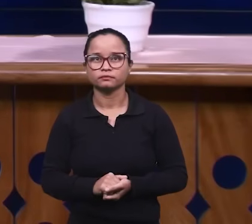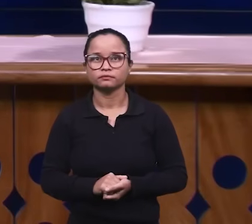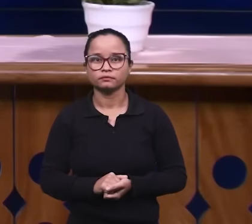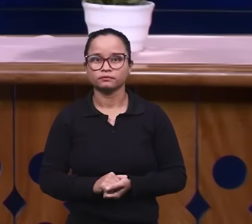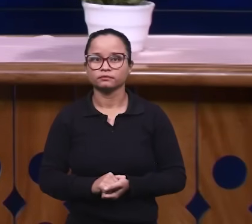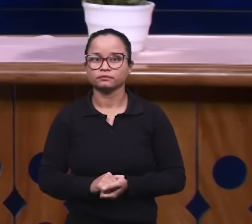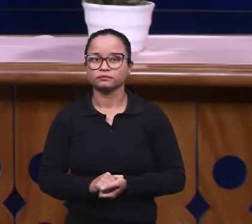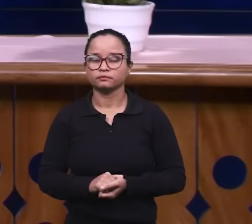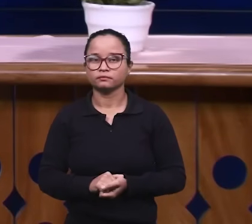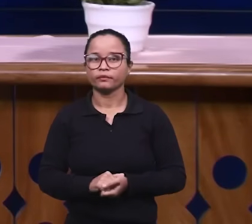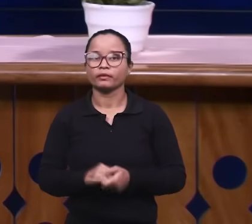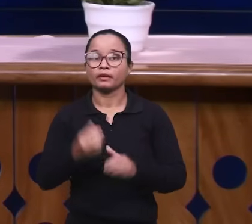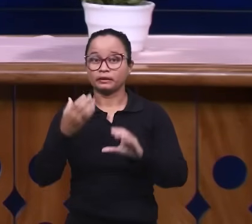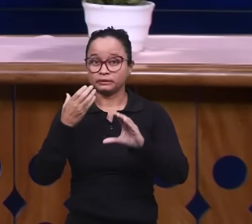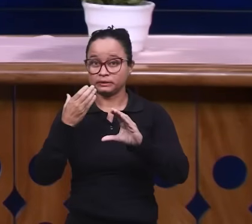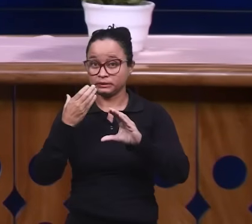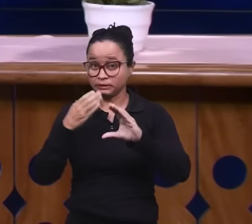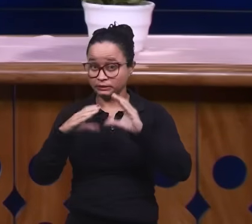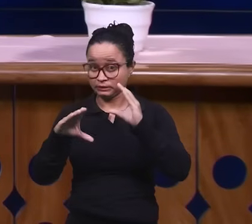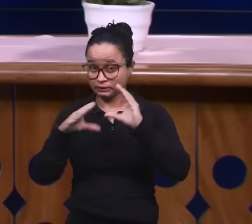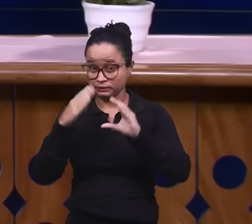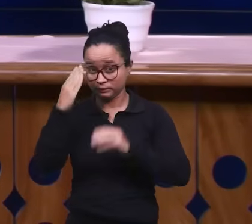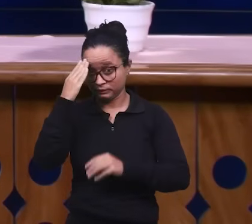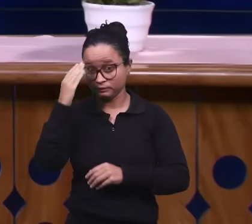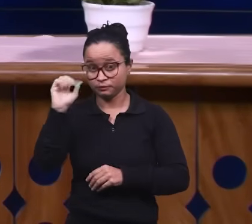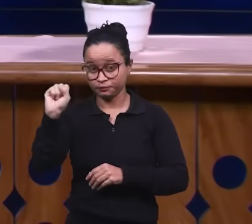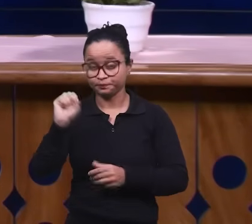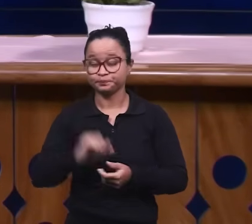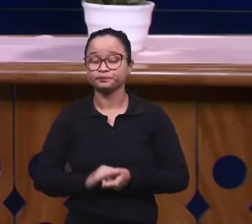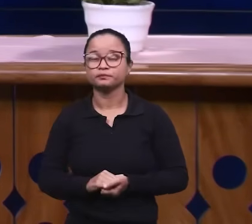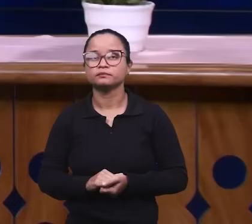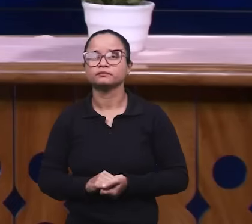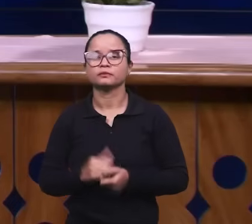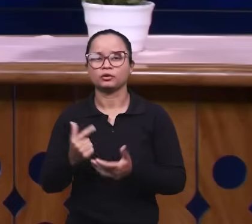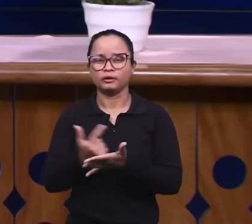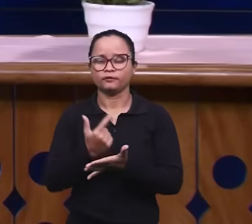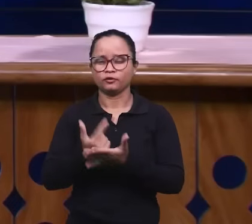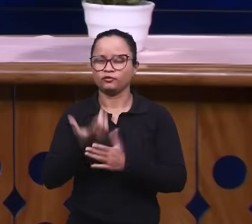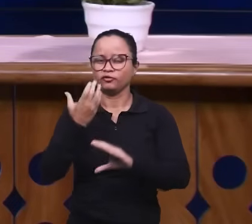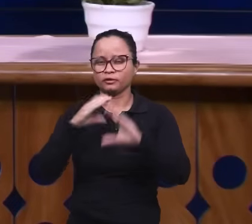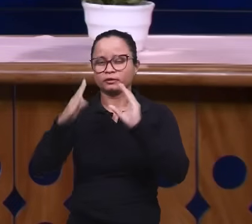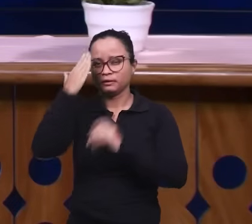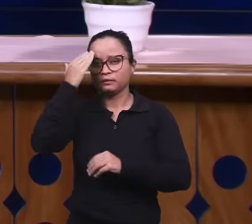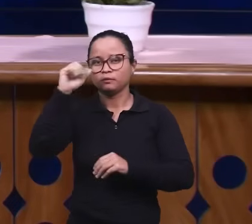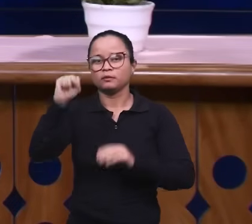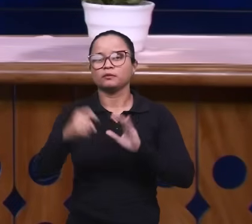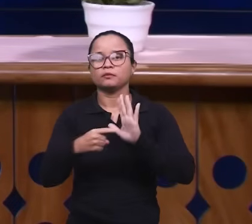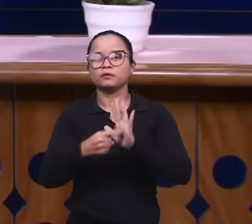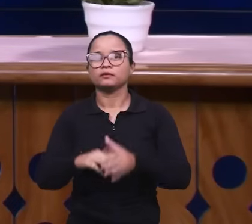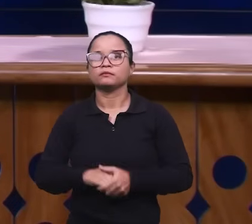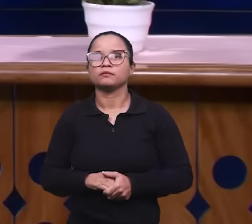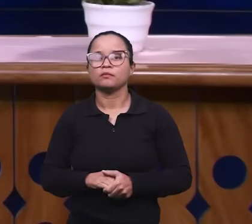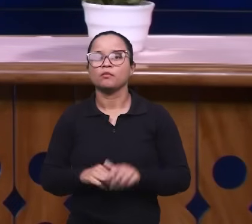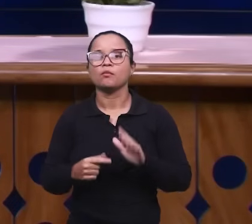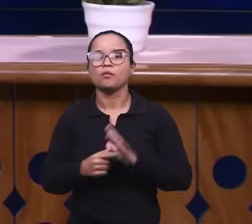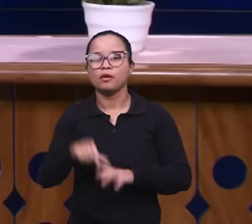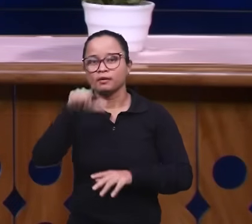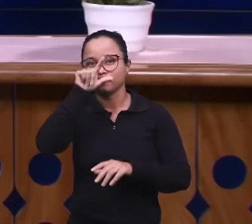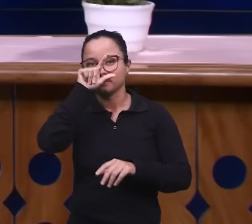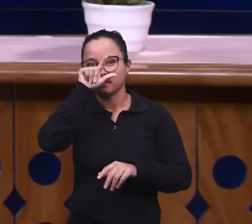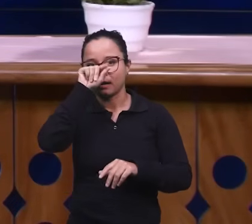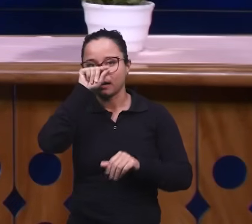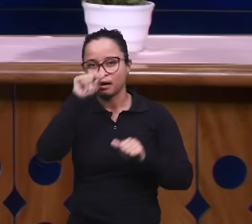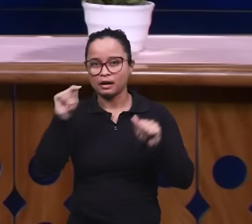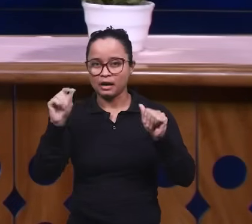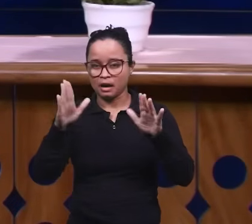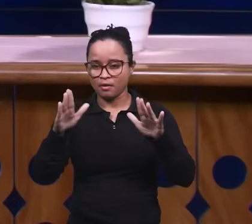Lá em Cantares tem uma passagem que fala das pombas selvagens